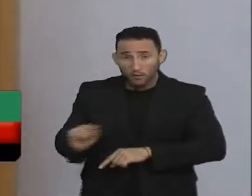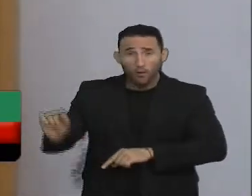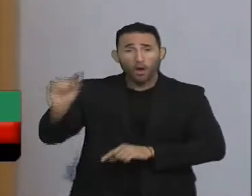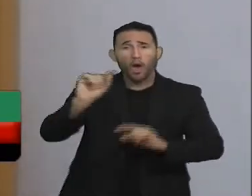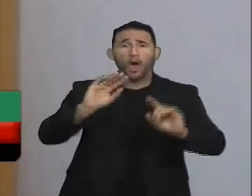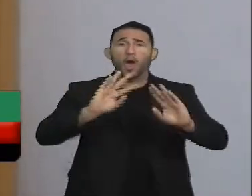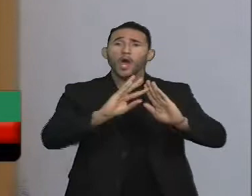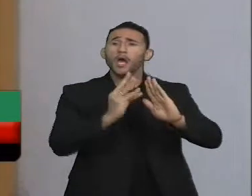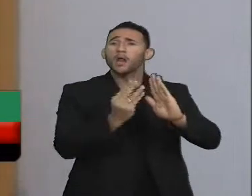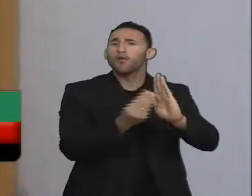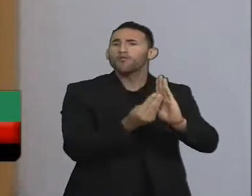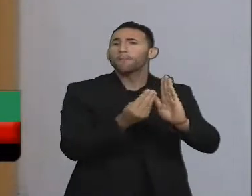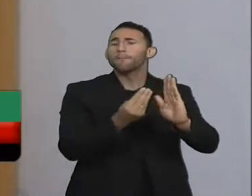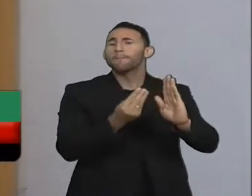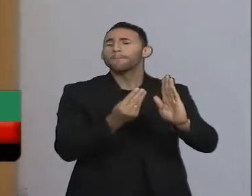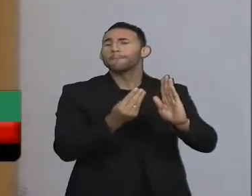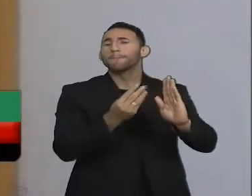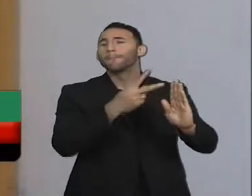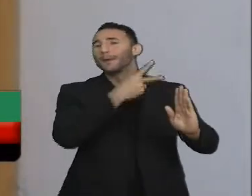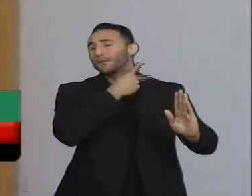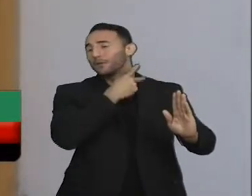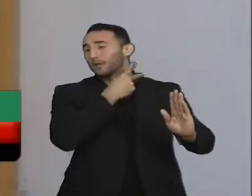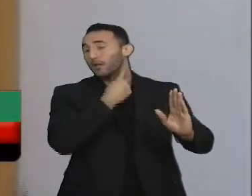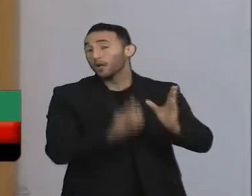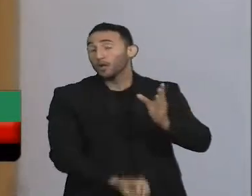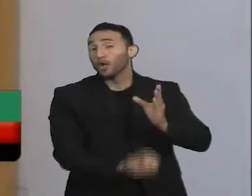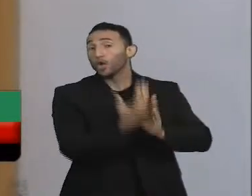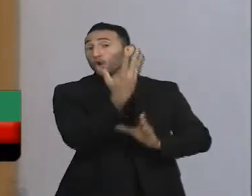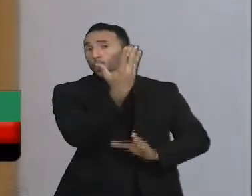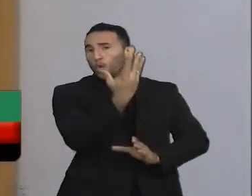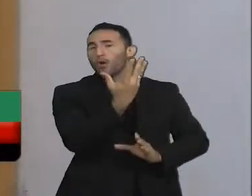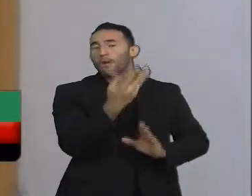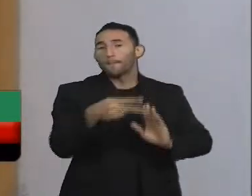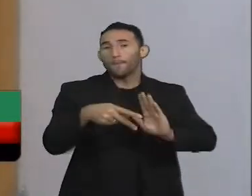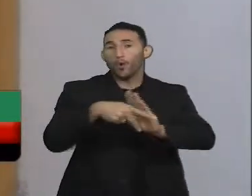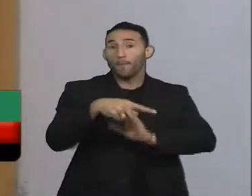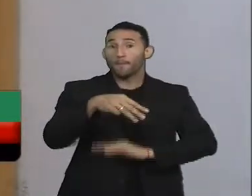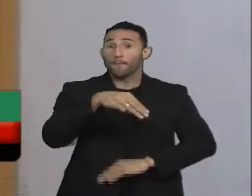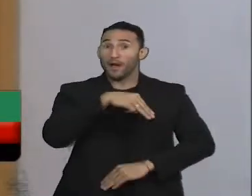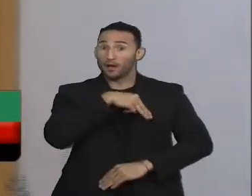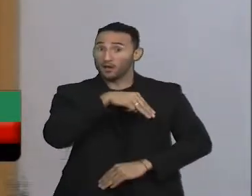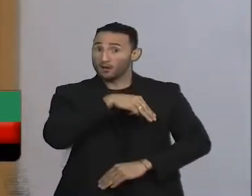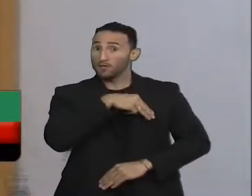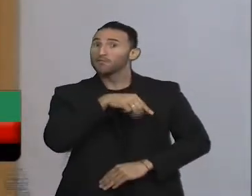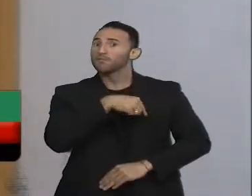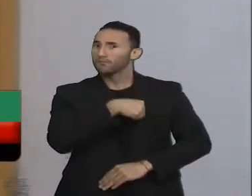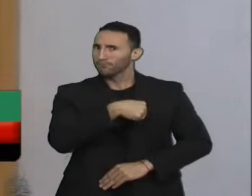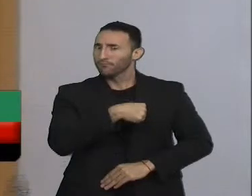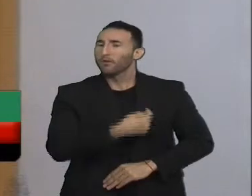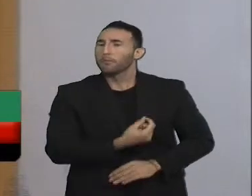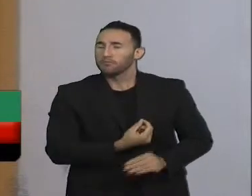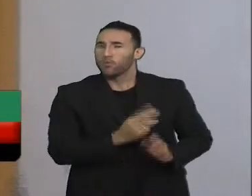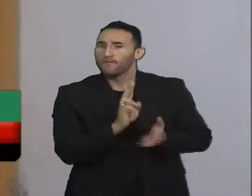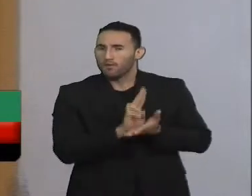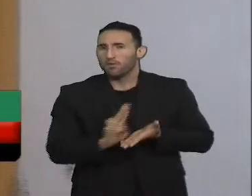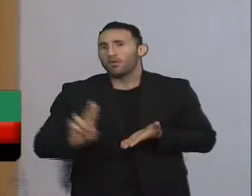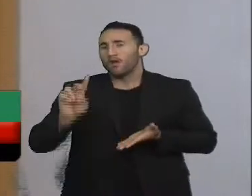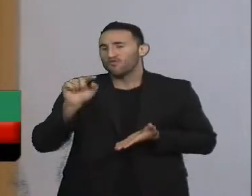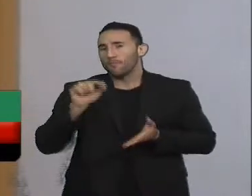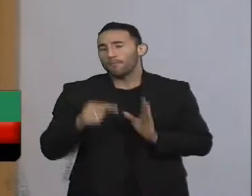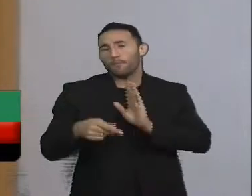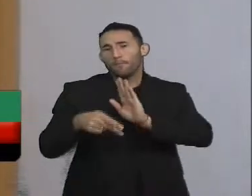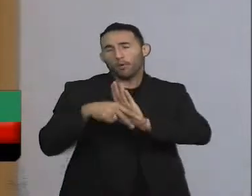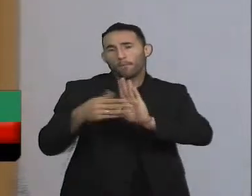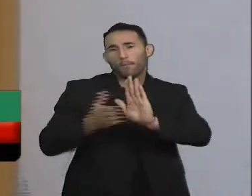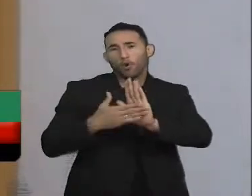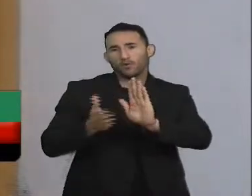Presbiteriana é a igreja que fundou a Mackenzie, a Universidade Mackenzie, é uma idealização